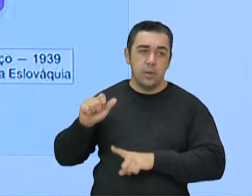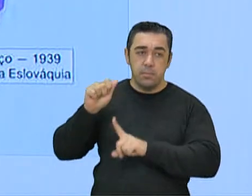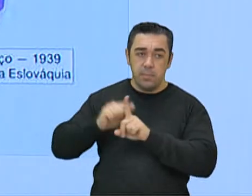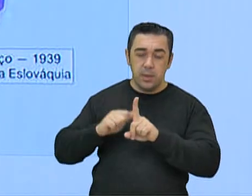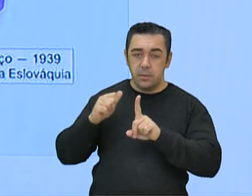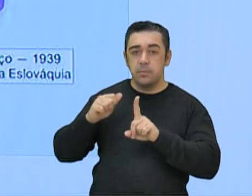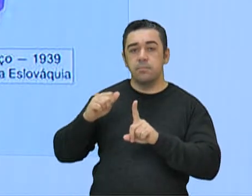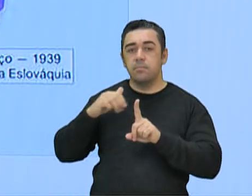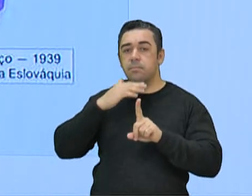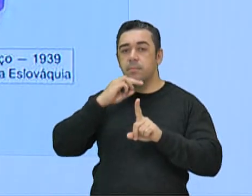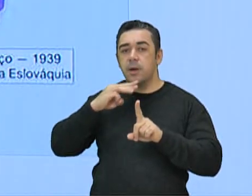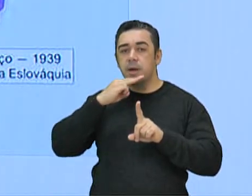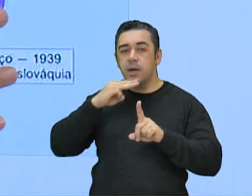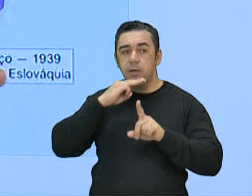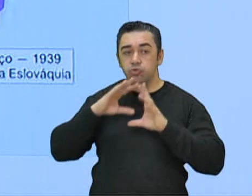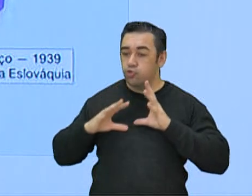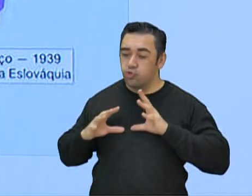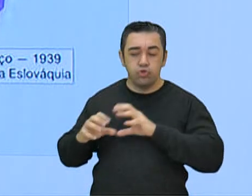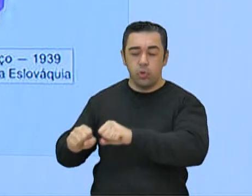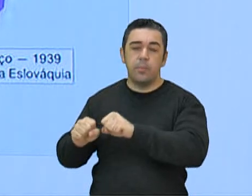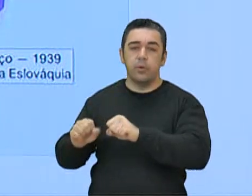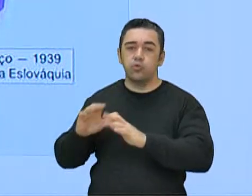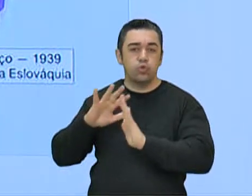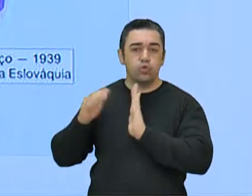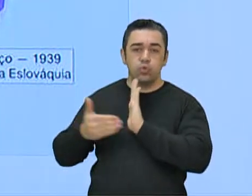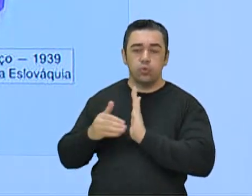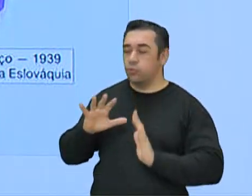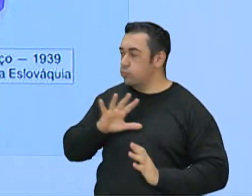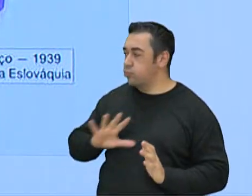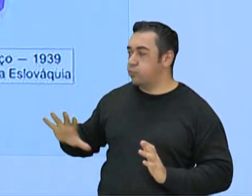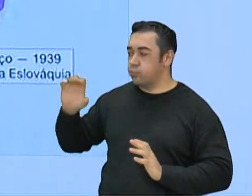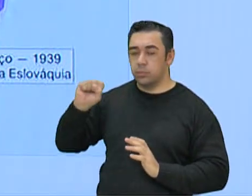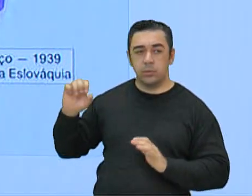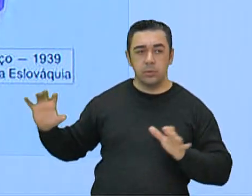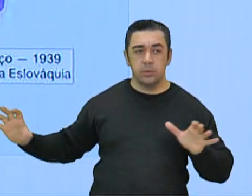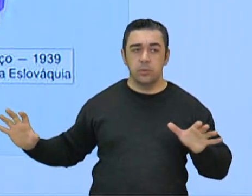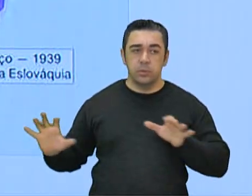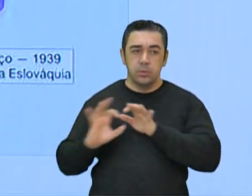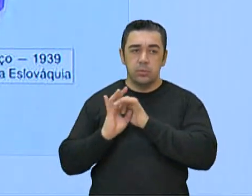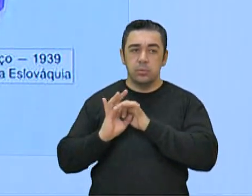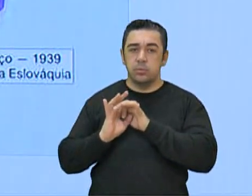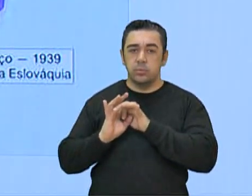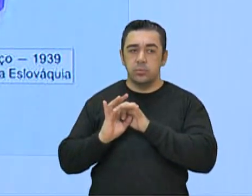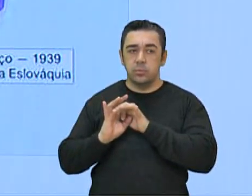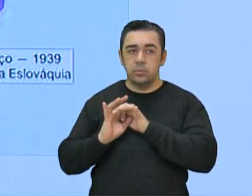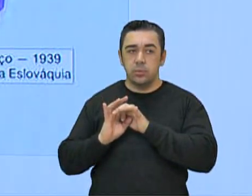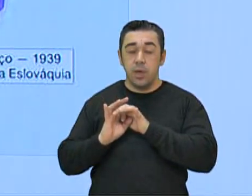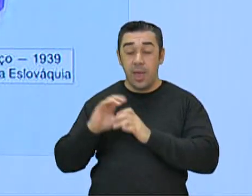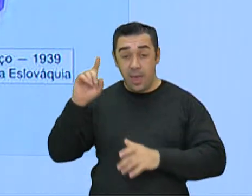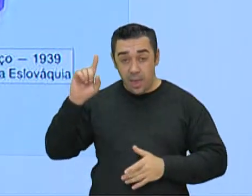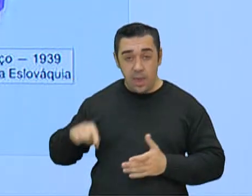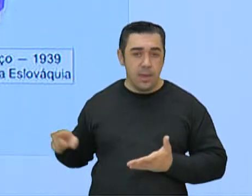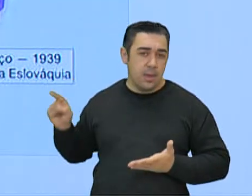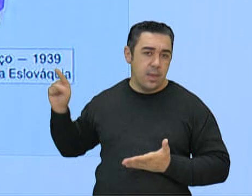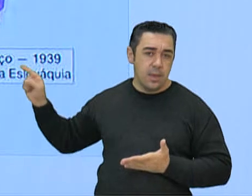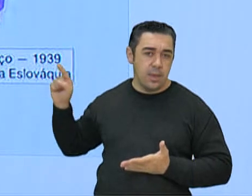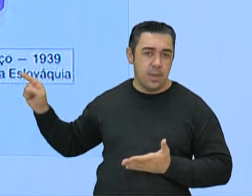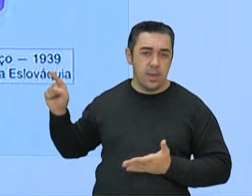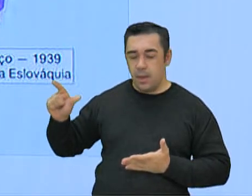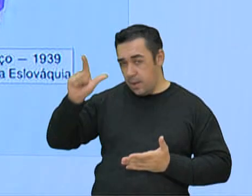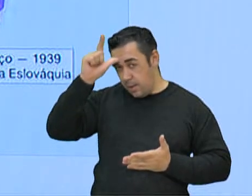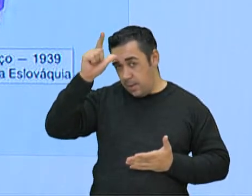de 39, a ocupação de toda a Tchecoslováquia. Então você tem isso aqui aparecendo. Esse é o mapa, então,